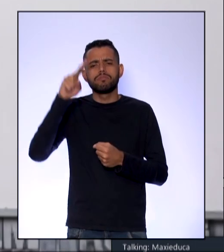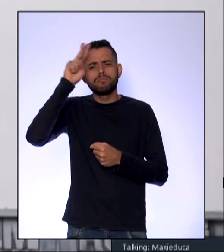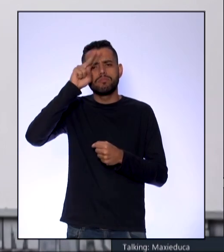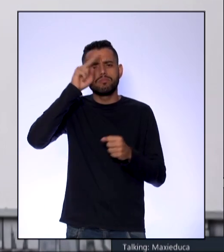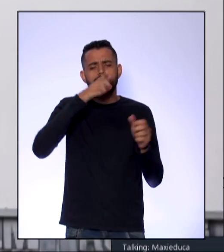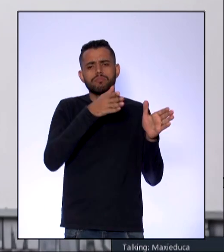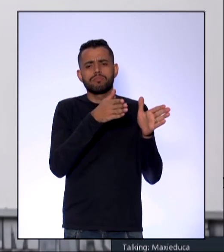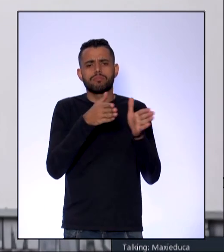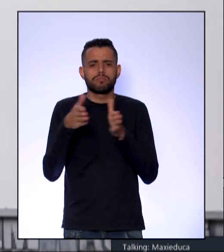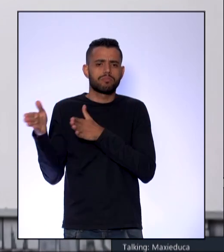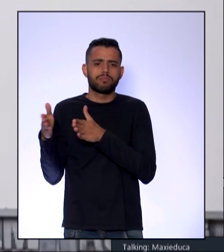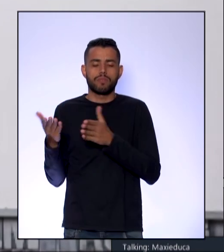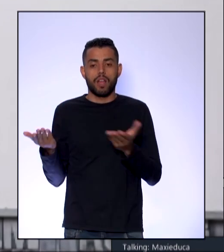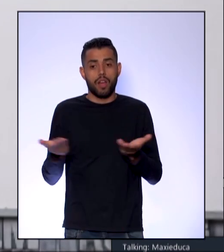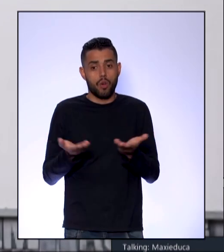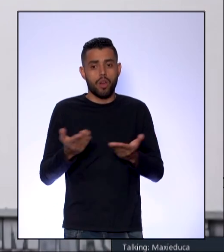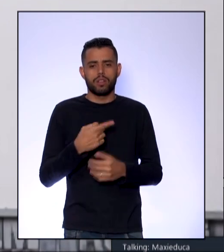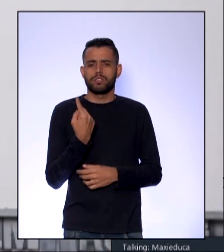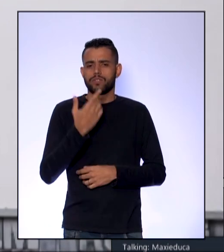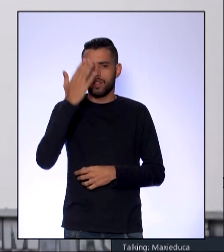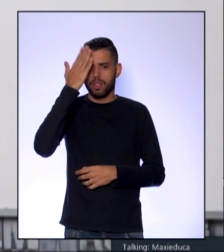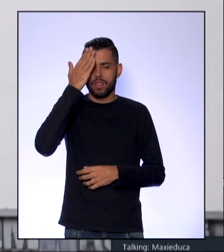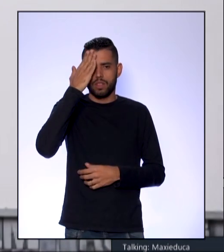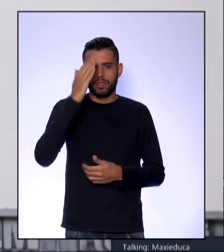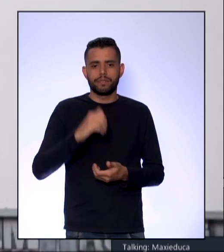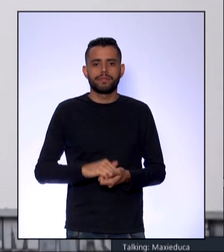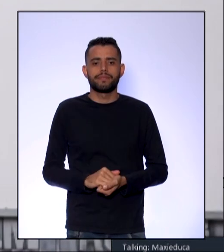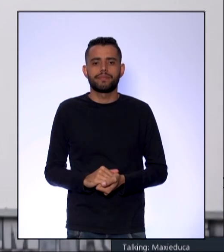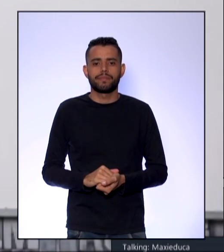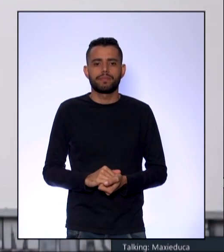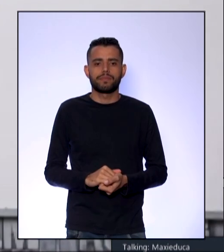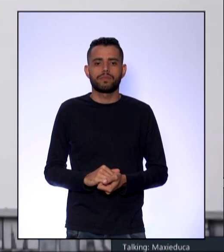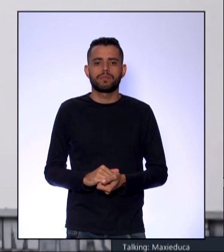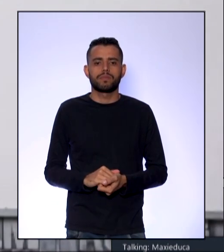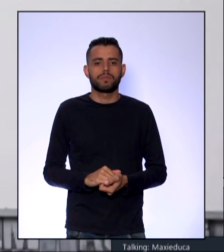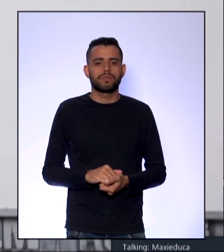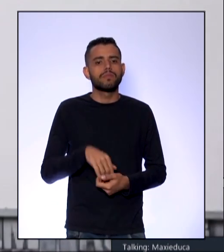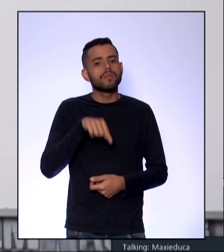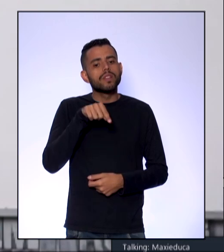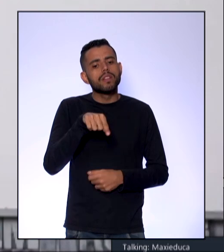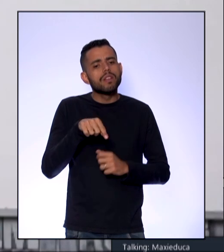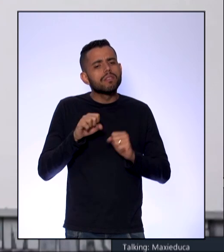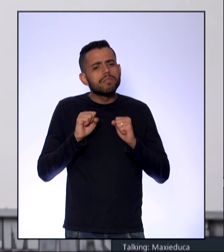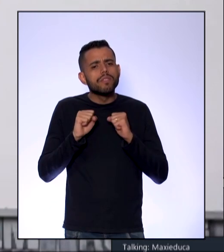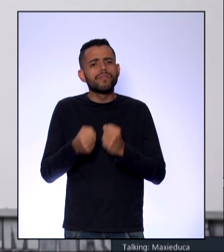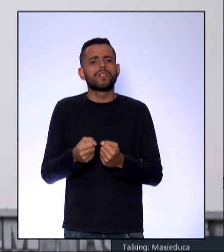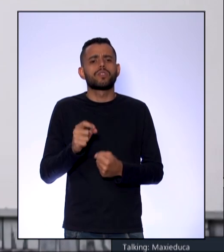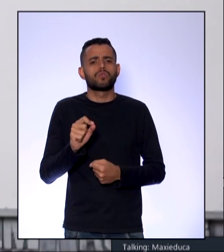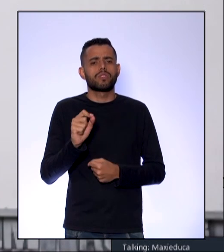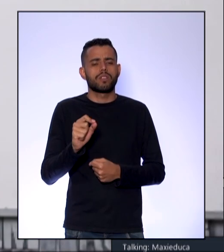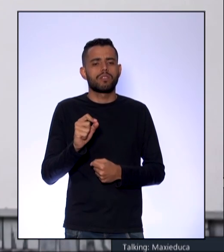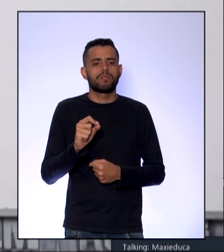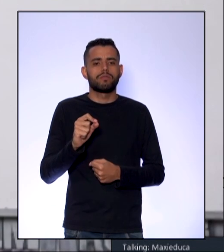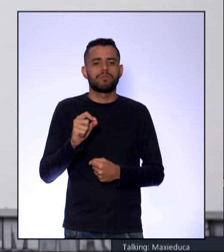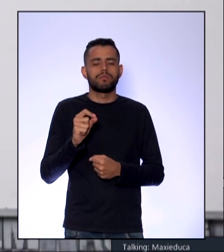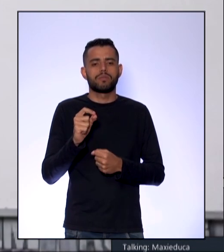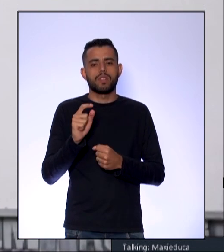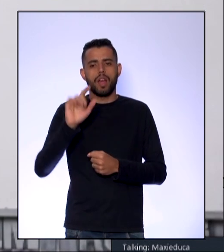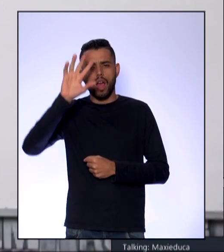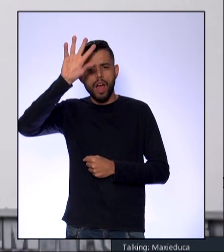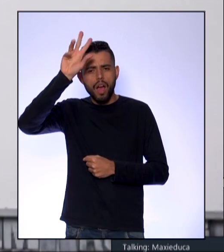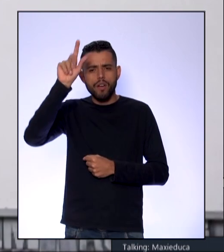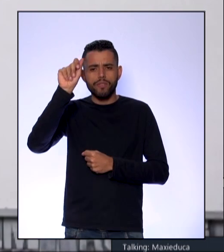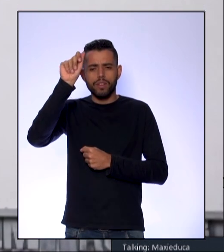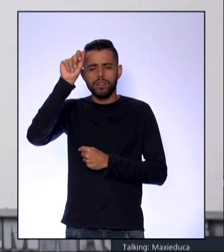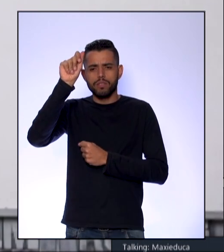historiográficas? Vamos entender agora. Esta corrente que defende que eu desci da África